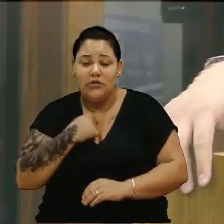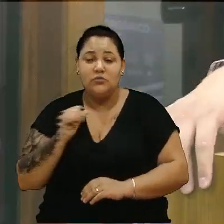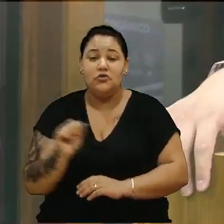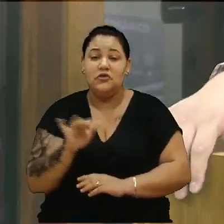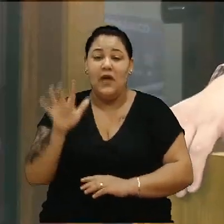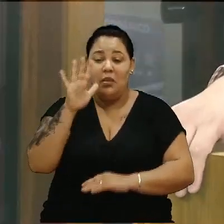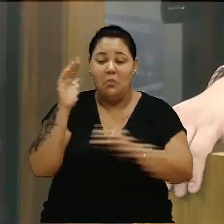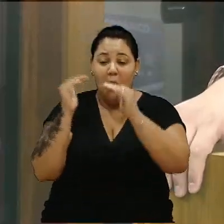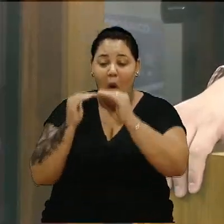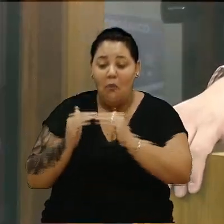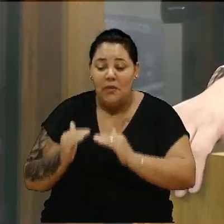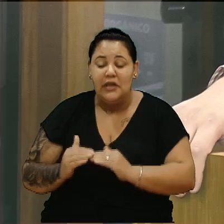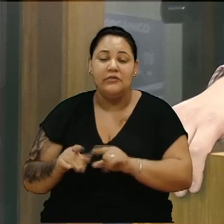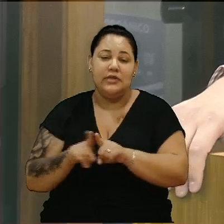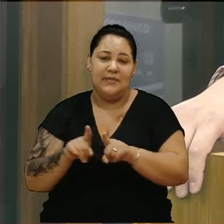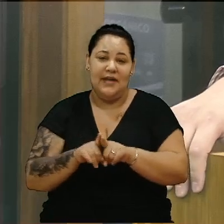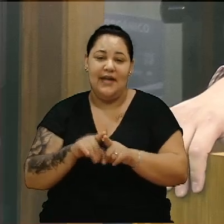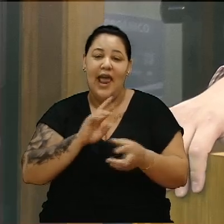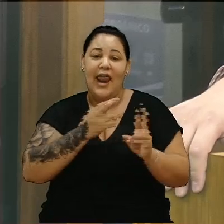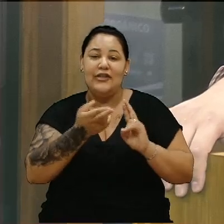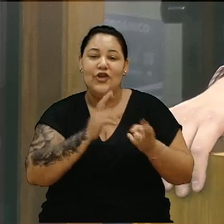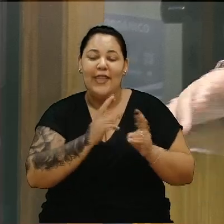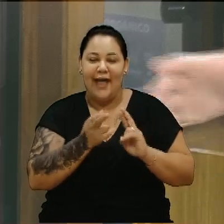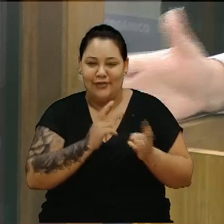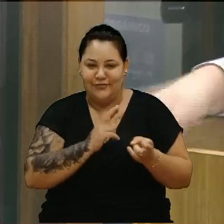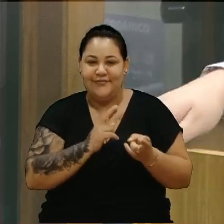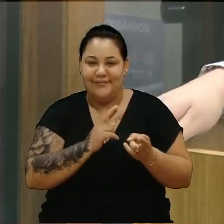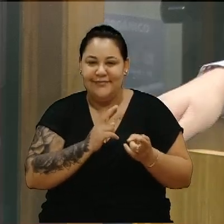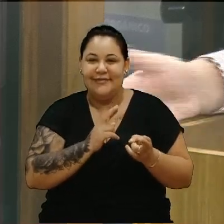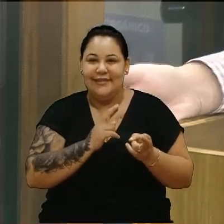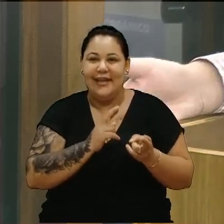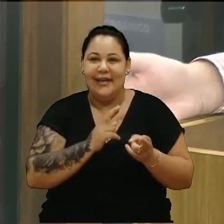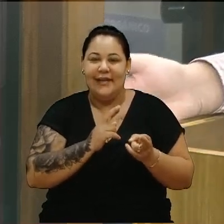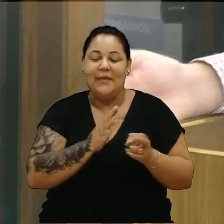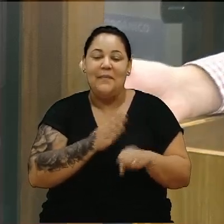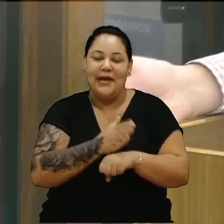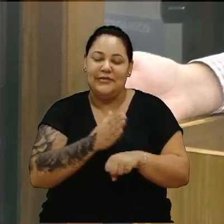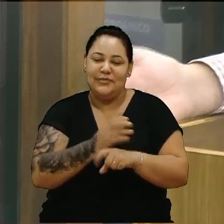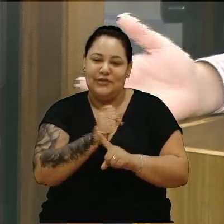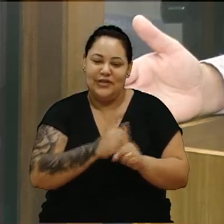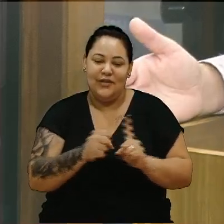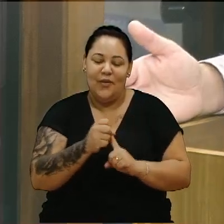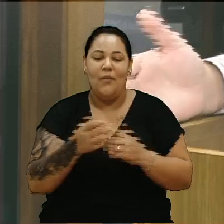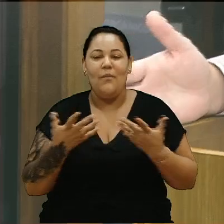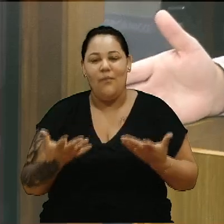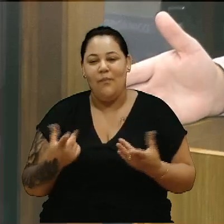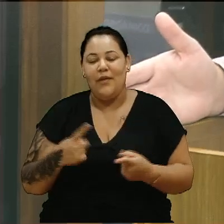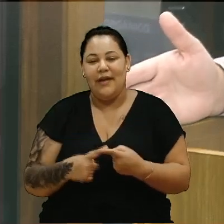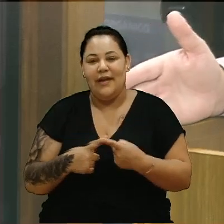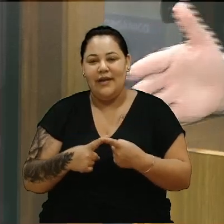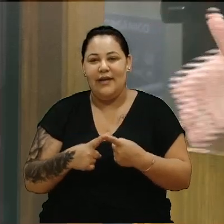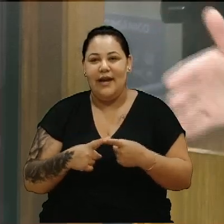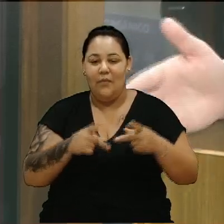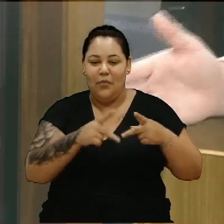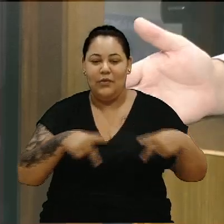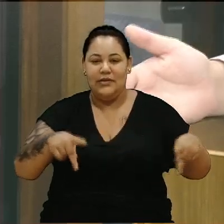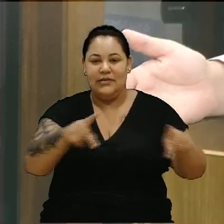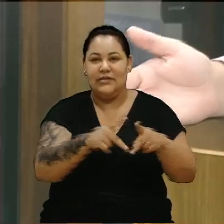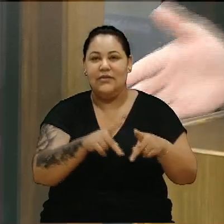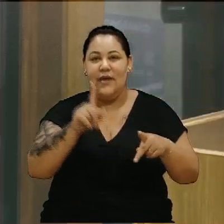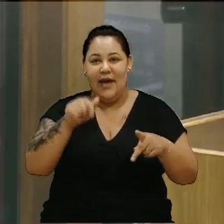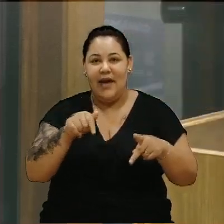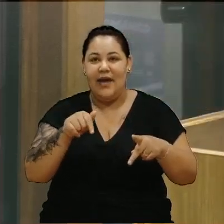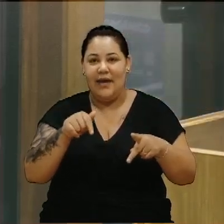que os nossos, no que diz respeito aos princípios que norteiam a sociedade. Afinal de contas, nós estamos numa sociedade que é berço dos valores